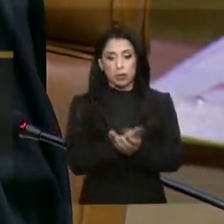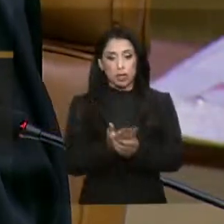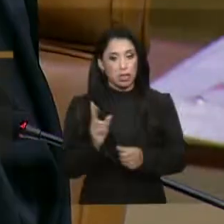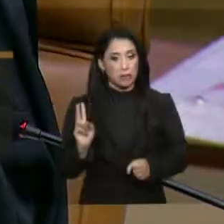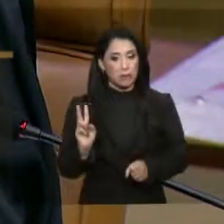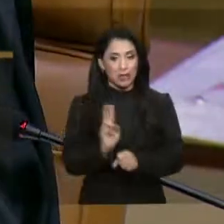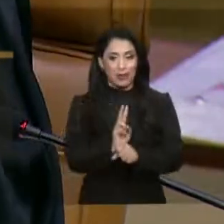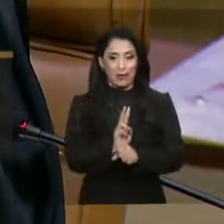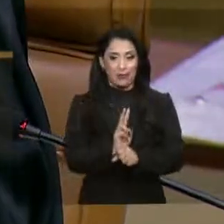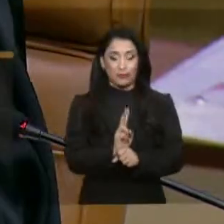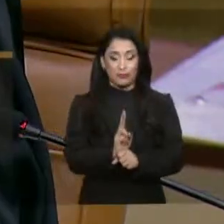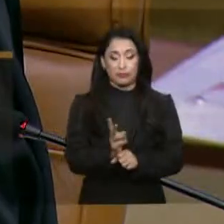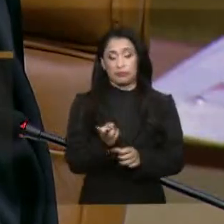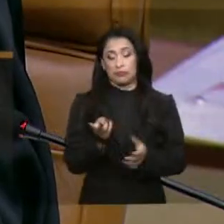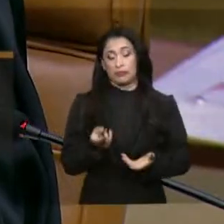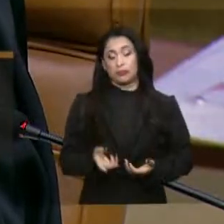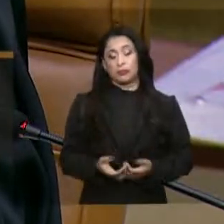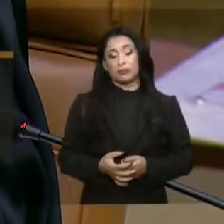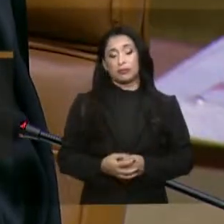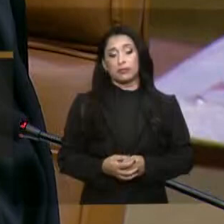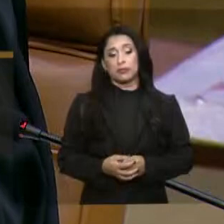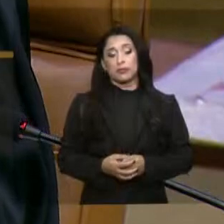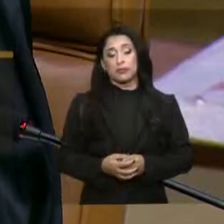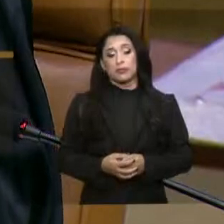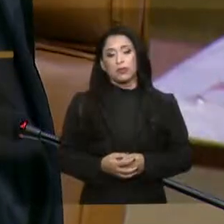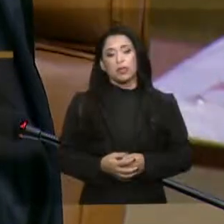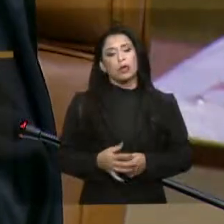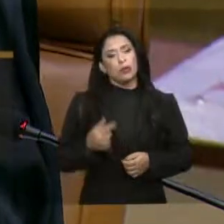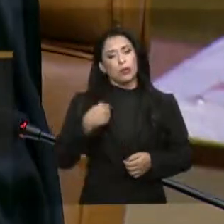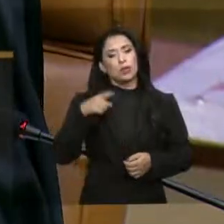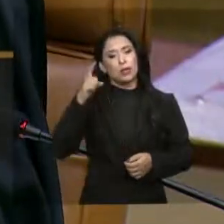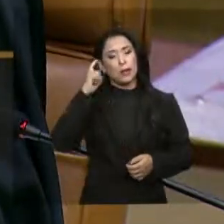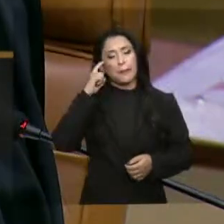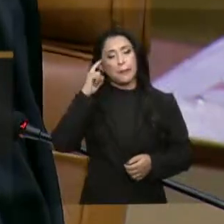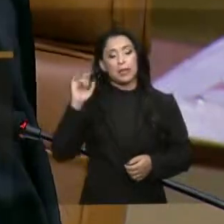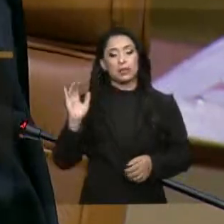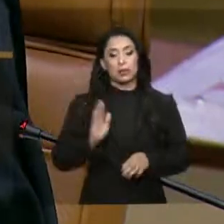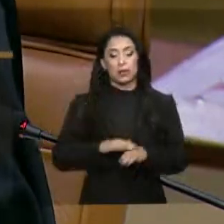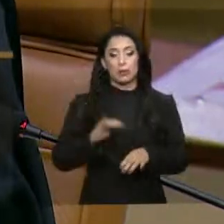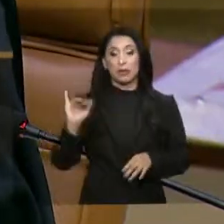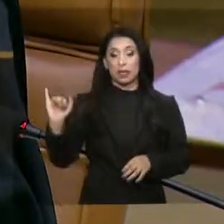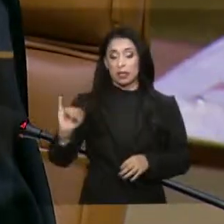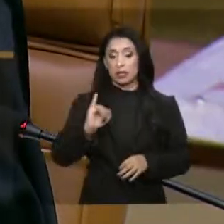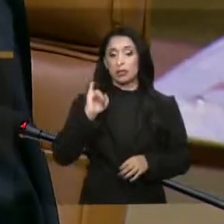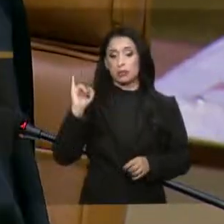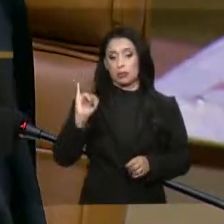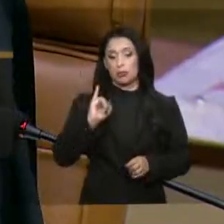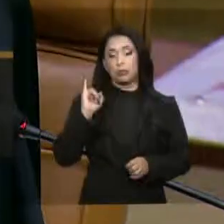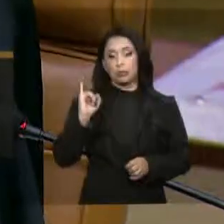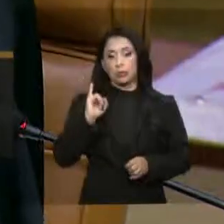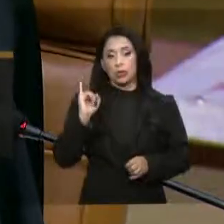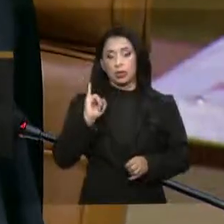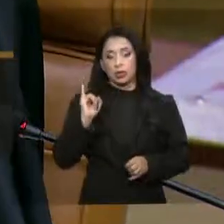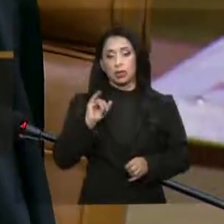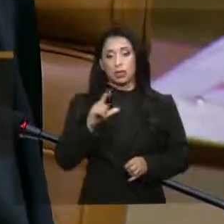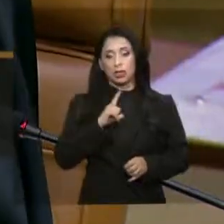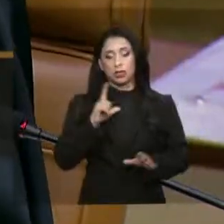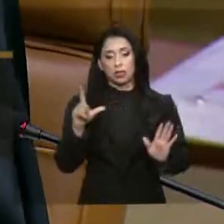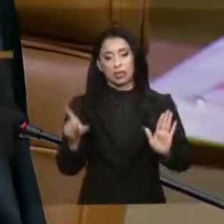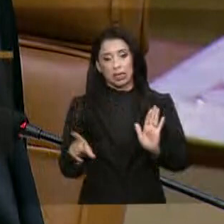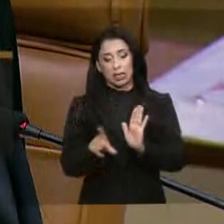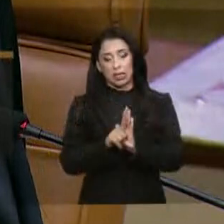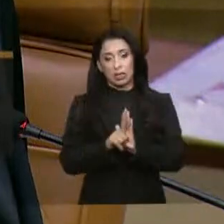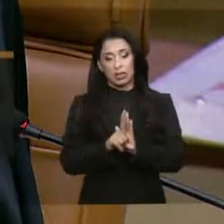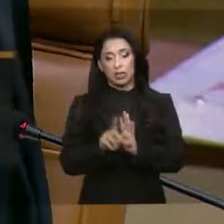fora feito. Mas o que me parece mais importante, além de não ter sido certificado, não